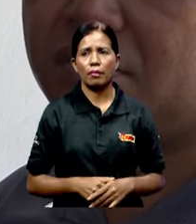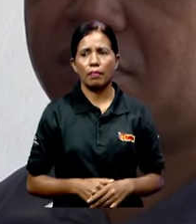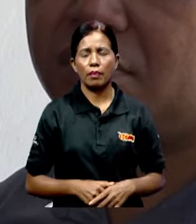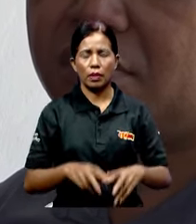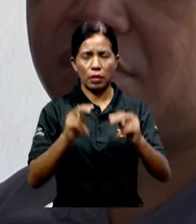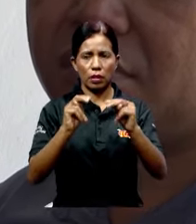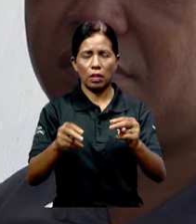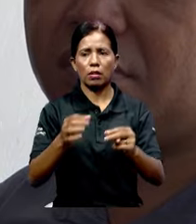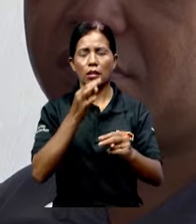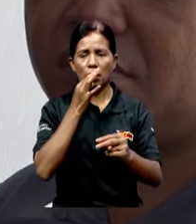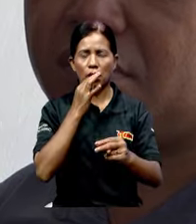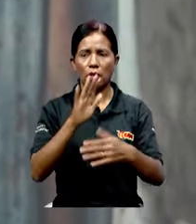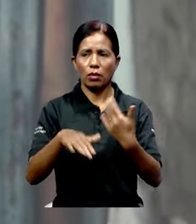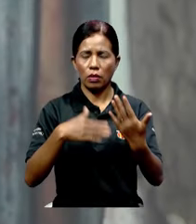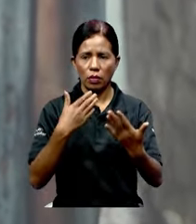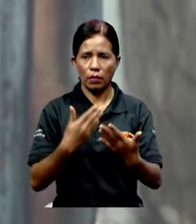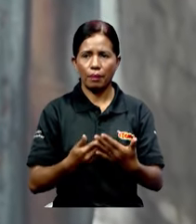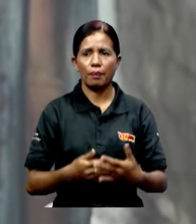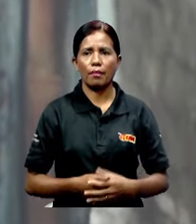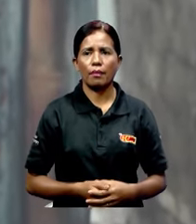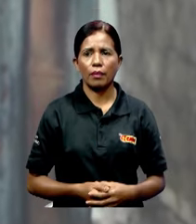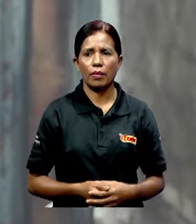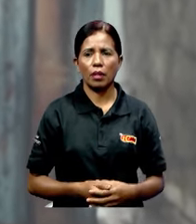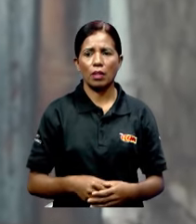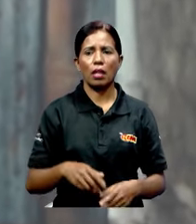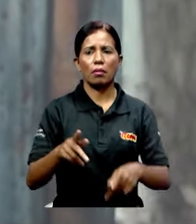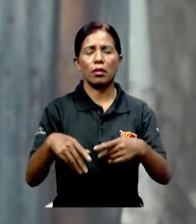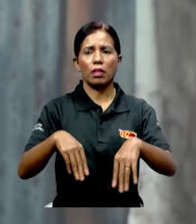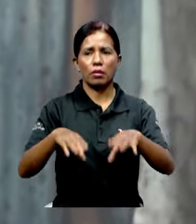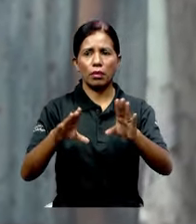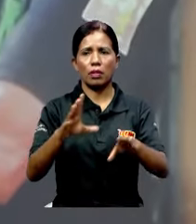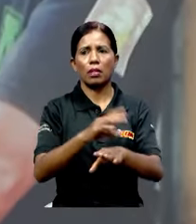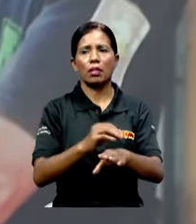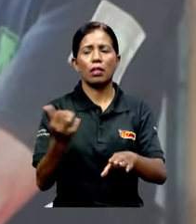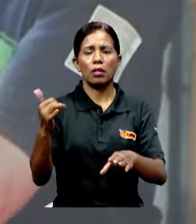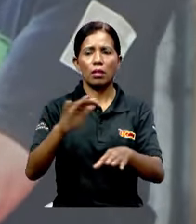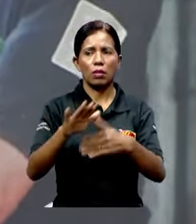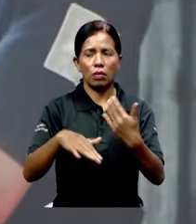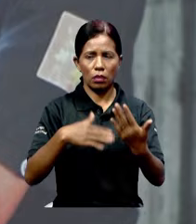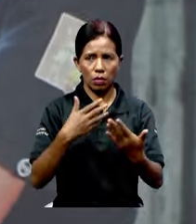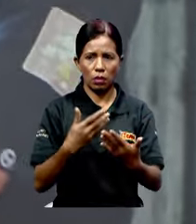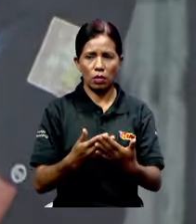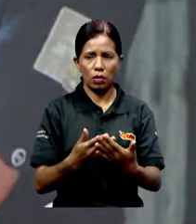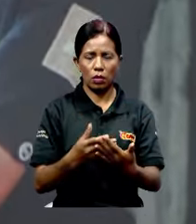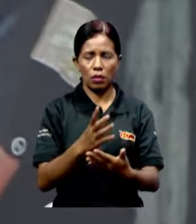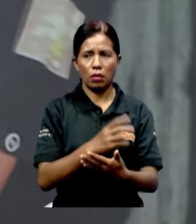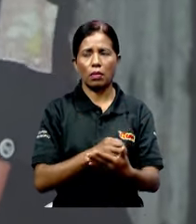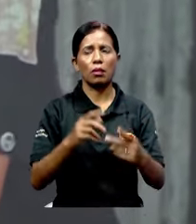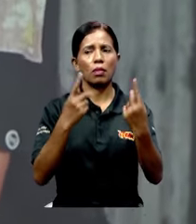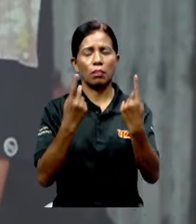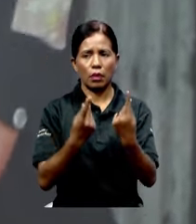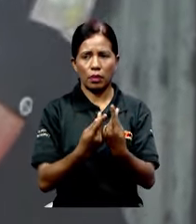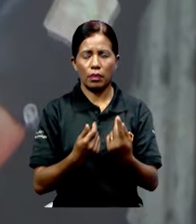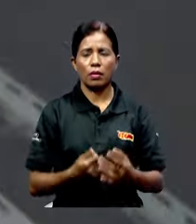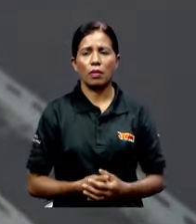necessidade básica ba construção o vendedores ambulantes e sira maioria pequenas e microempresas né